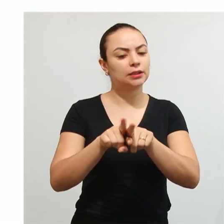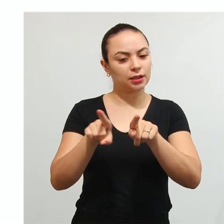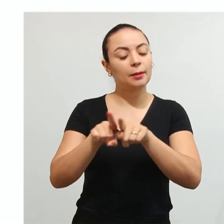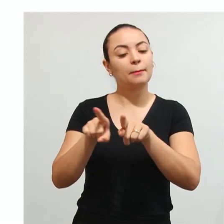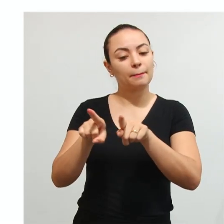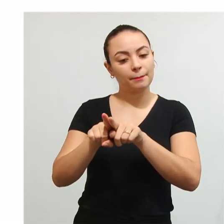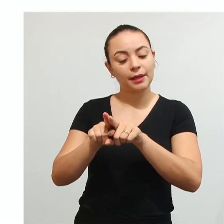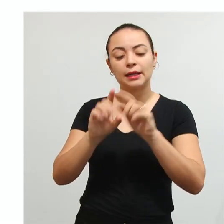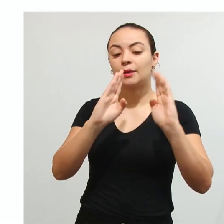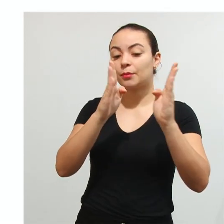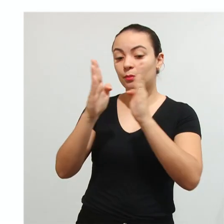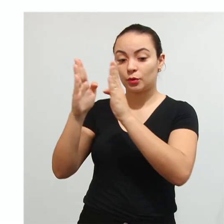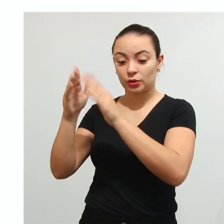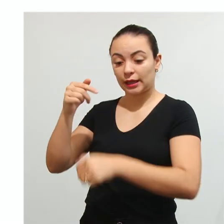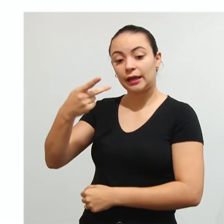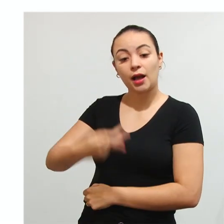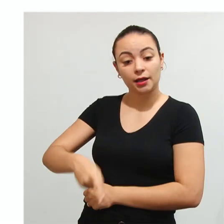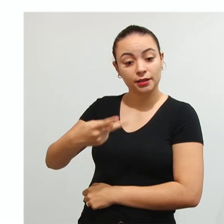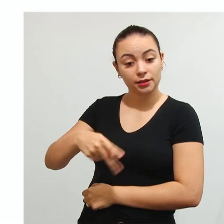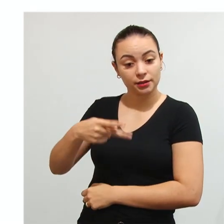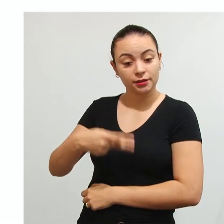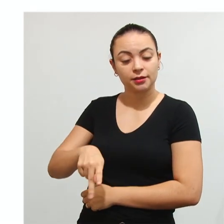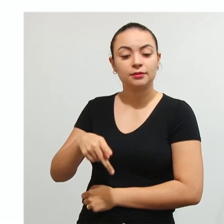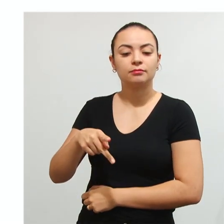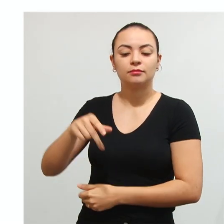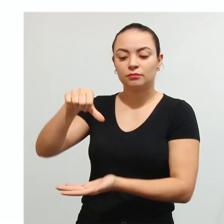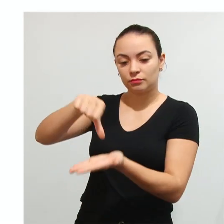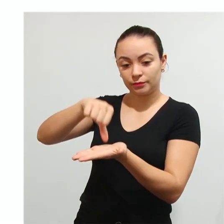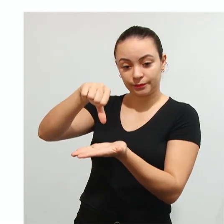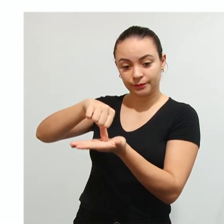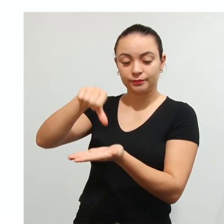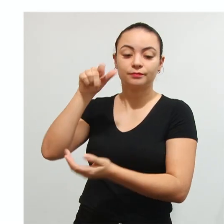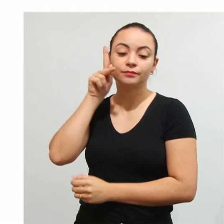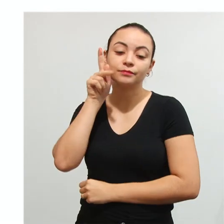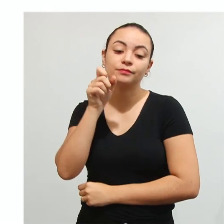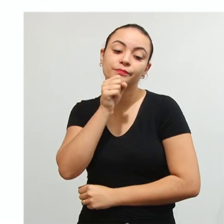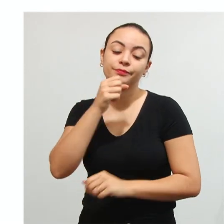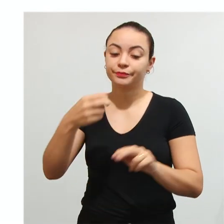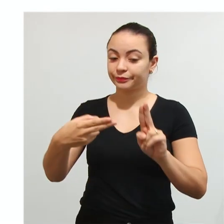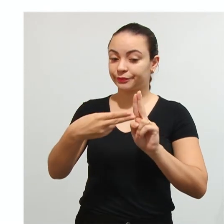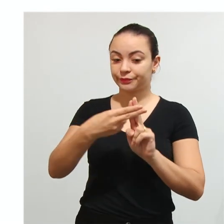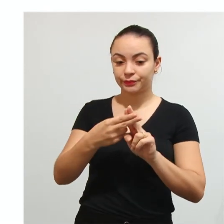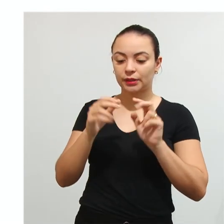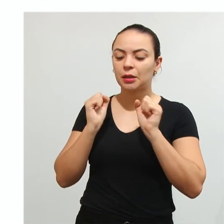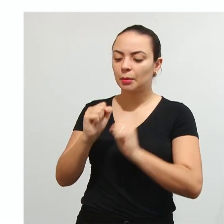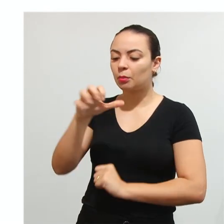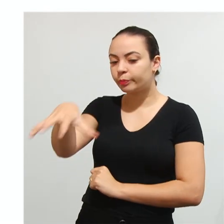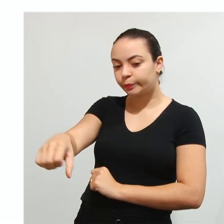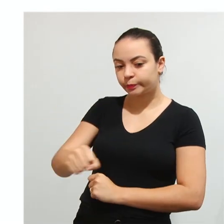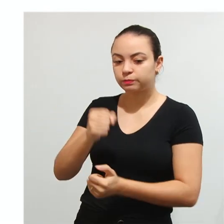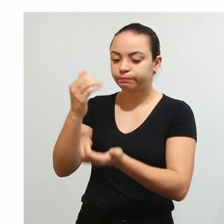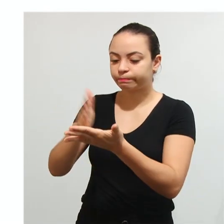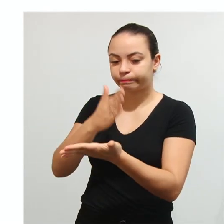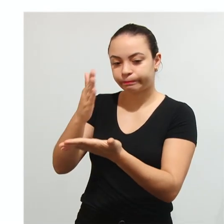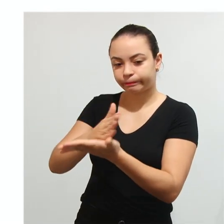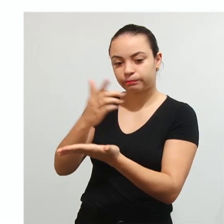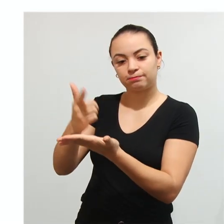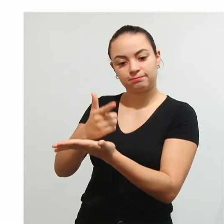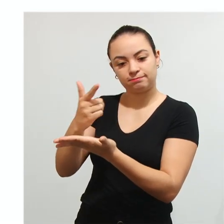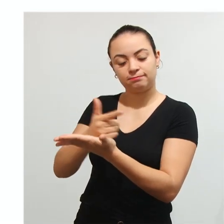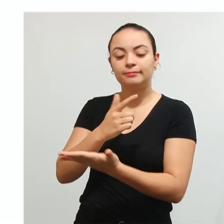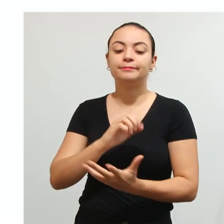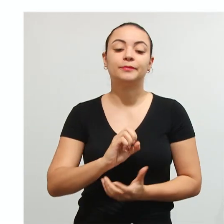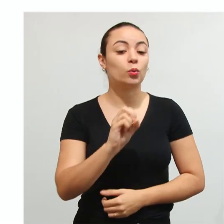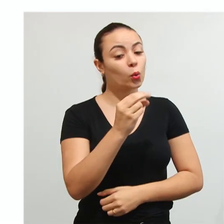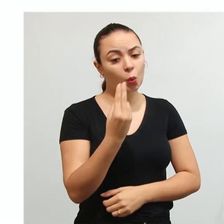material também no formato físico. Mas, para destacar, temos o livro de Matemática Financeira, do Samuel